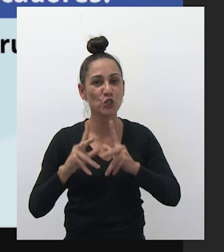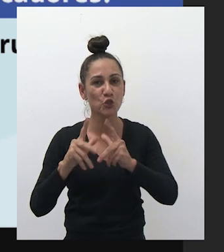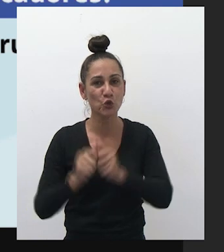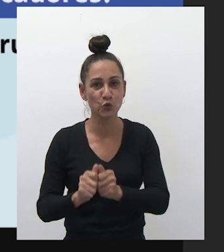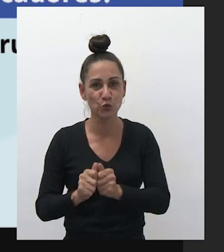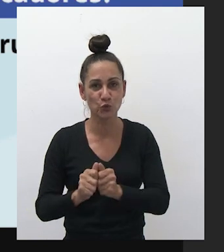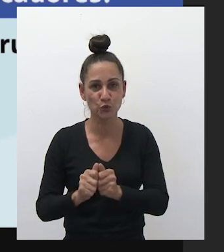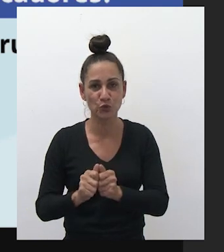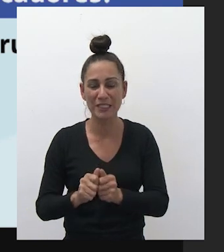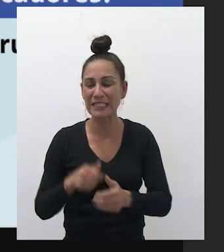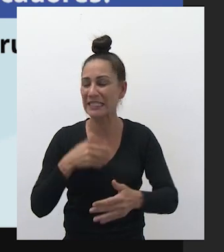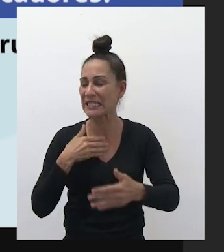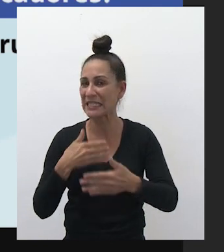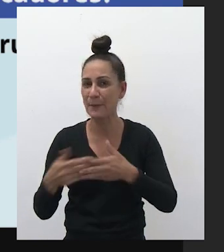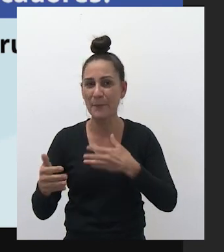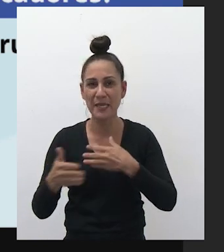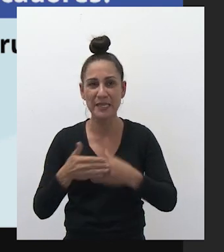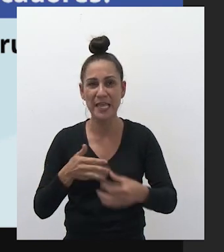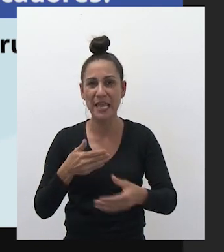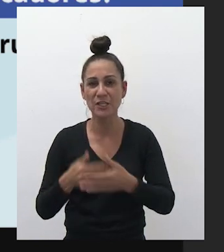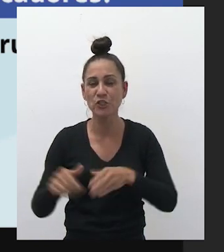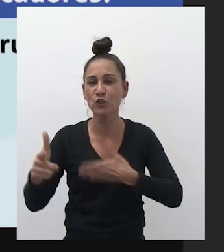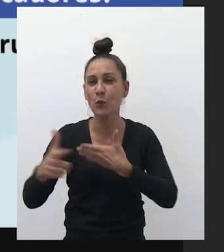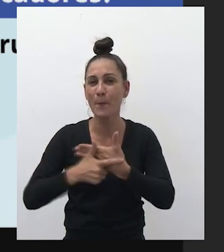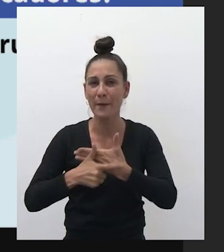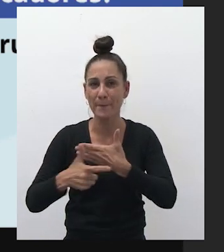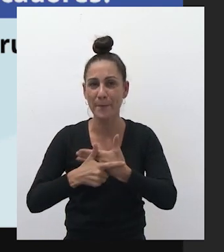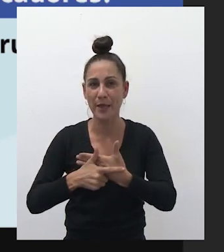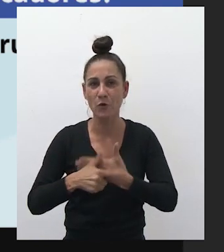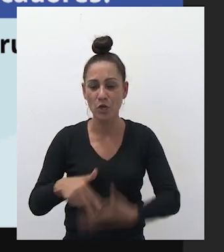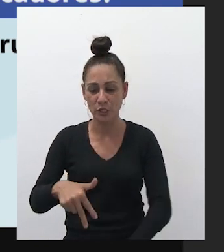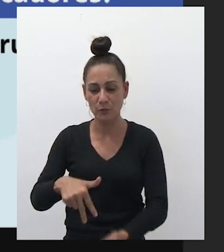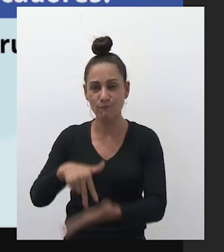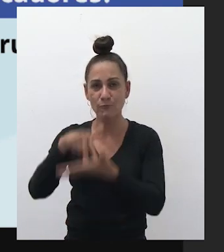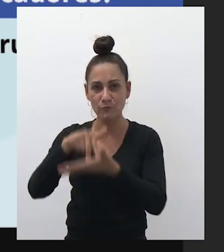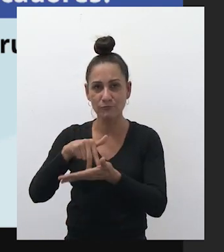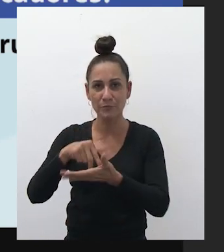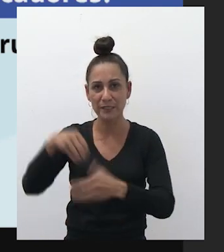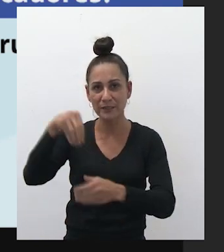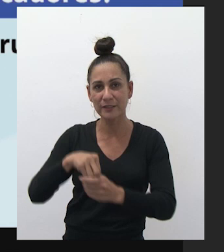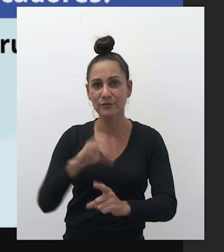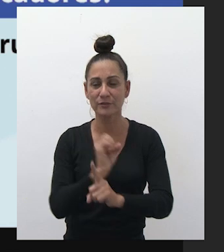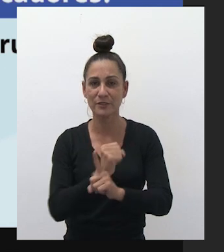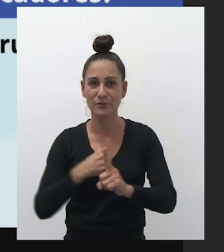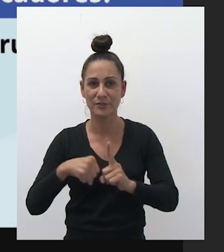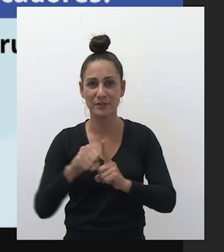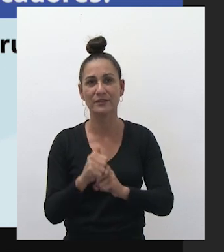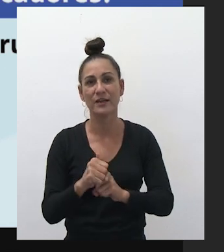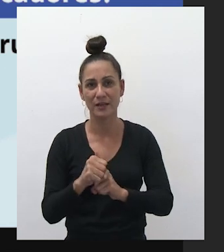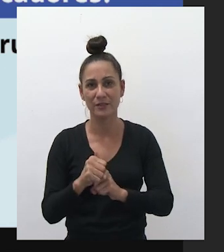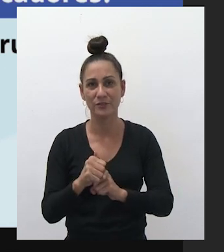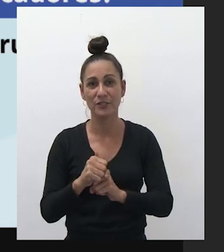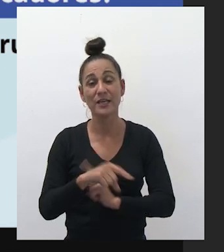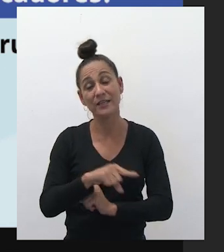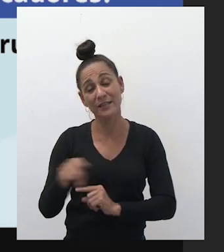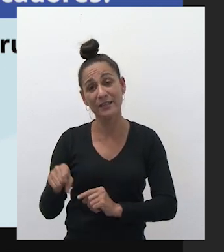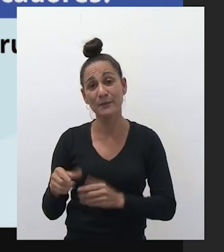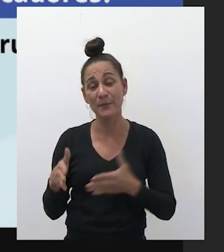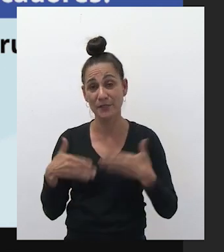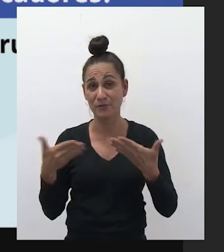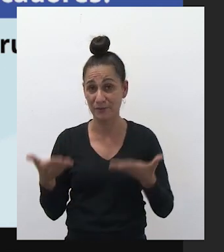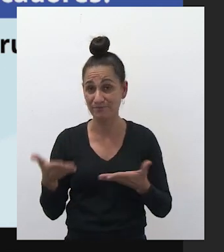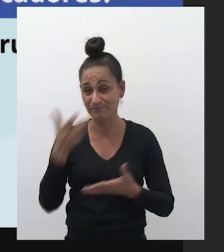e todas, independentemente do papel que ocupa, que cumpra na sociedade. E aí, pessoal,